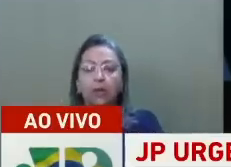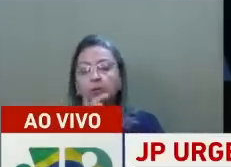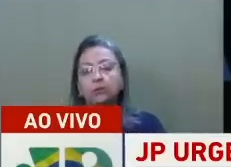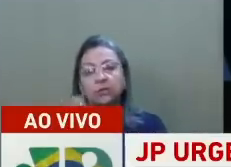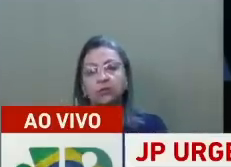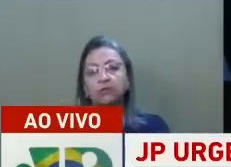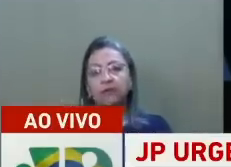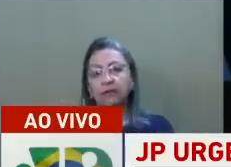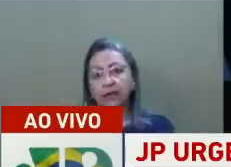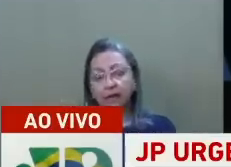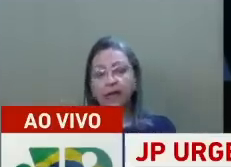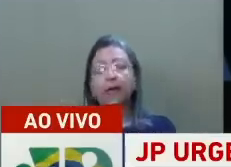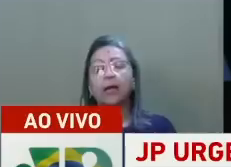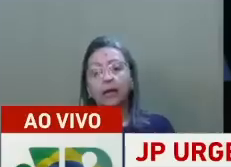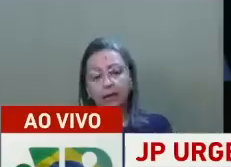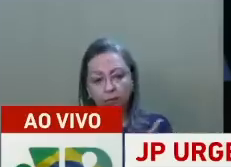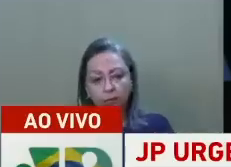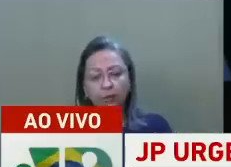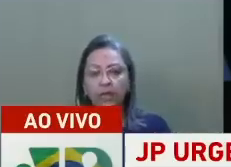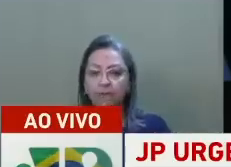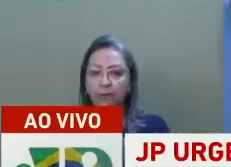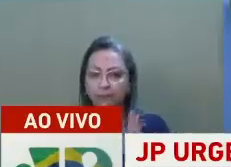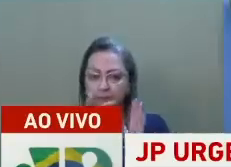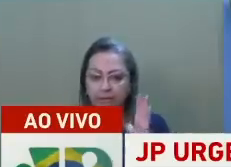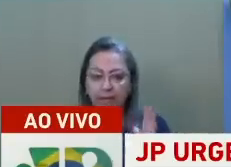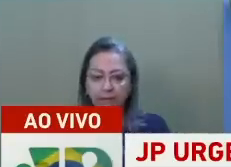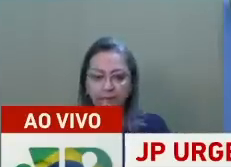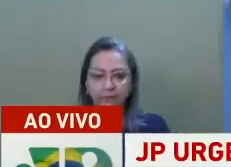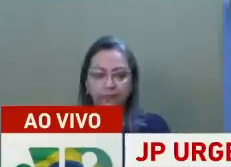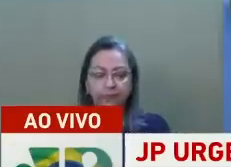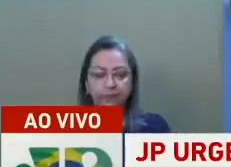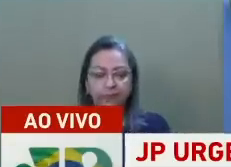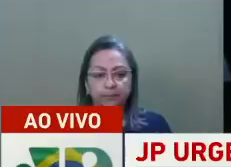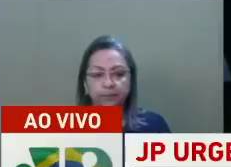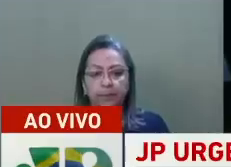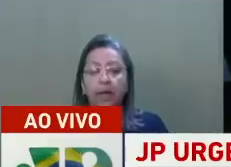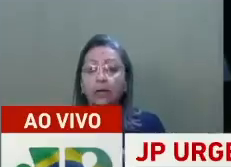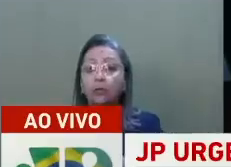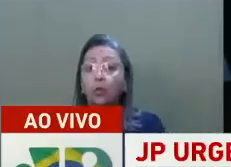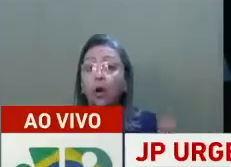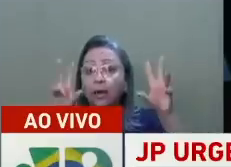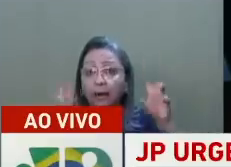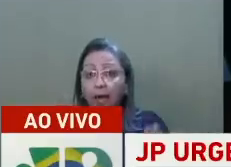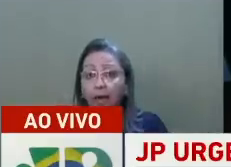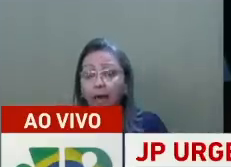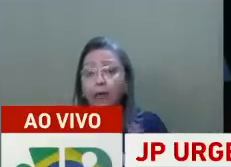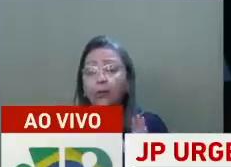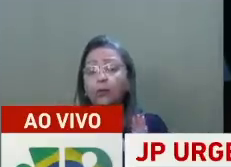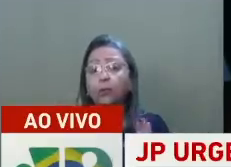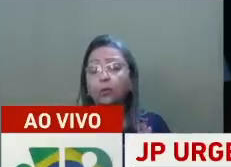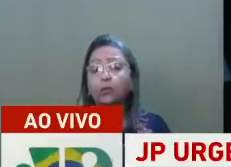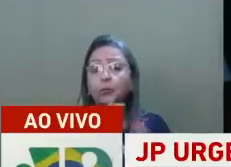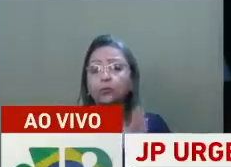a nossa repórter Marília Sena está em Brasília, o placar ficou de 64 a 13. Tanto que no final o Randolfo faz